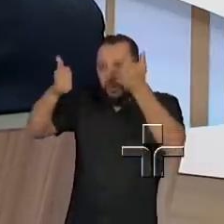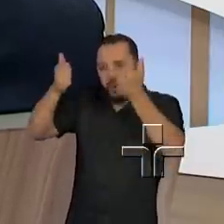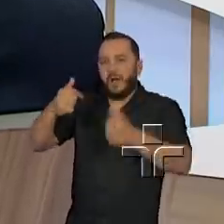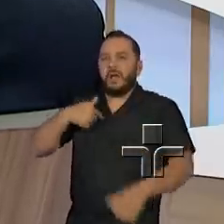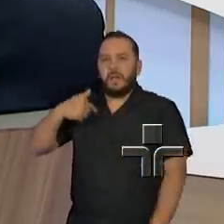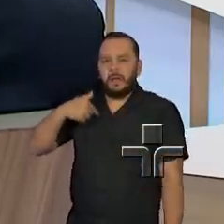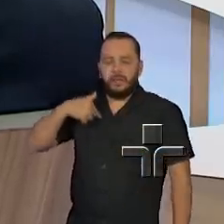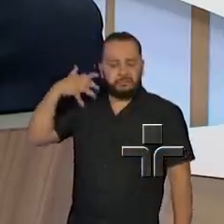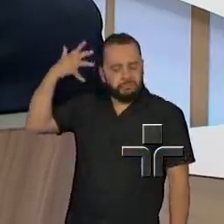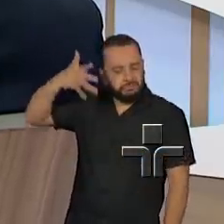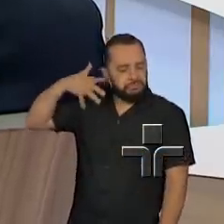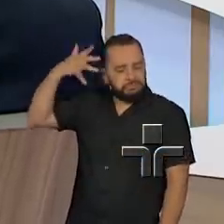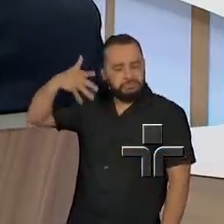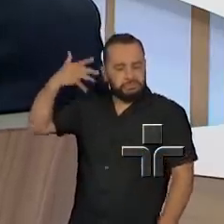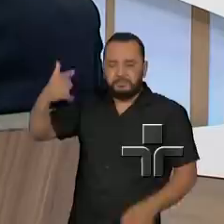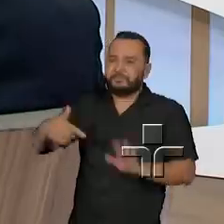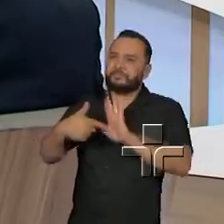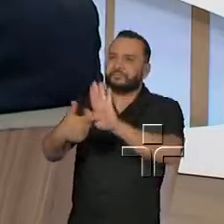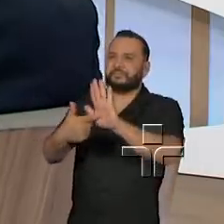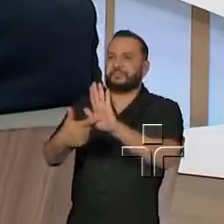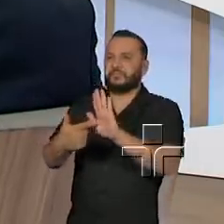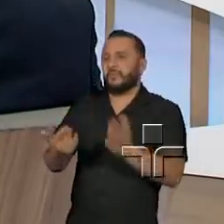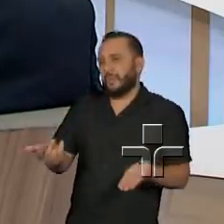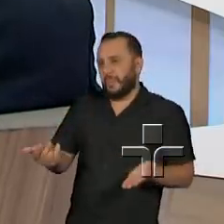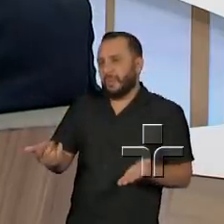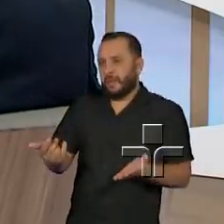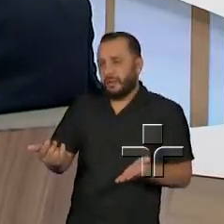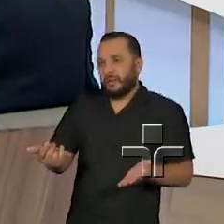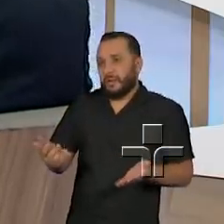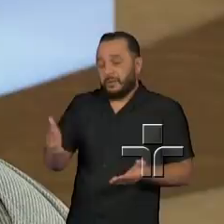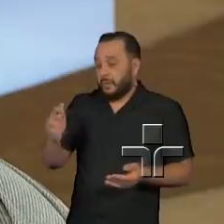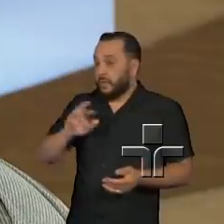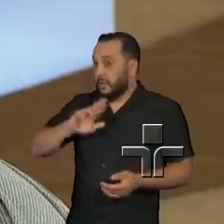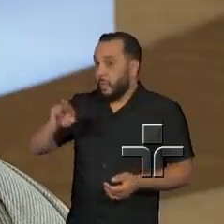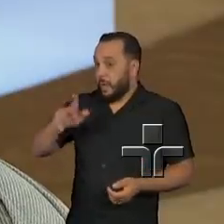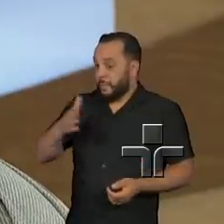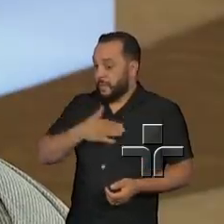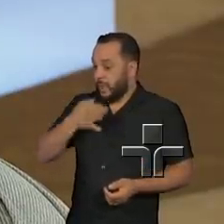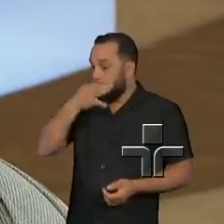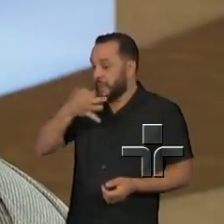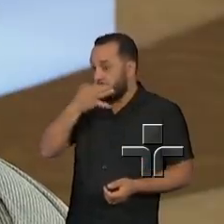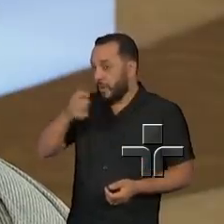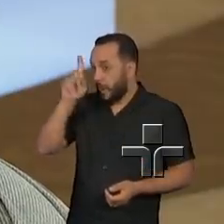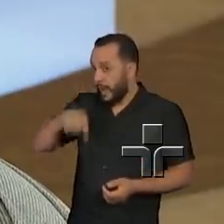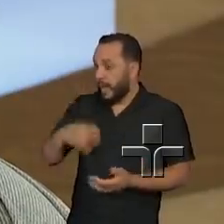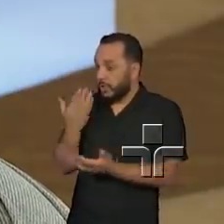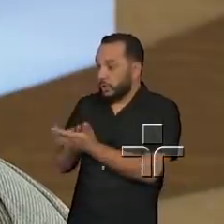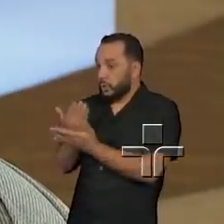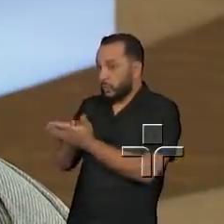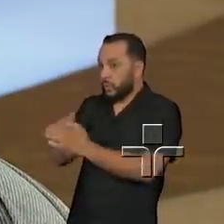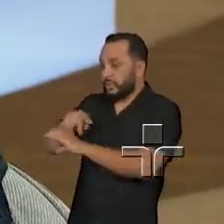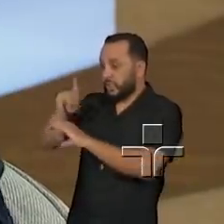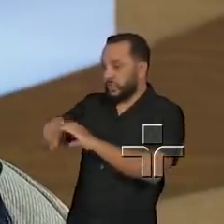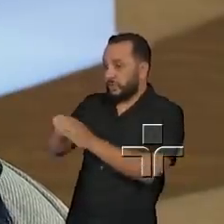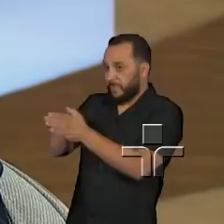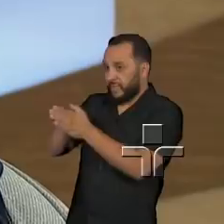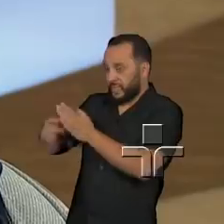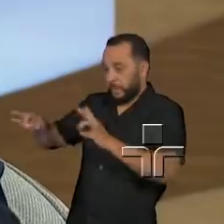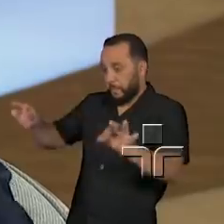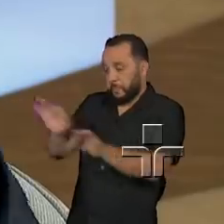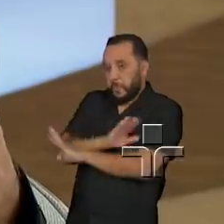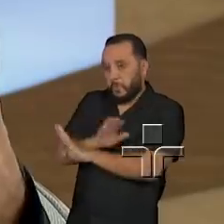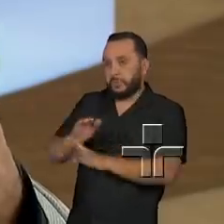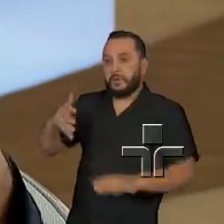apresentar uma série de considerações que não eram minha opinião, mas sim o produto de um estudo. Quando eu me preparei para começar a